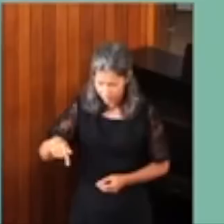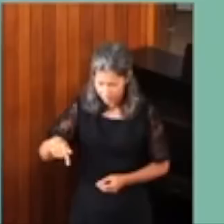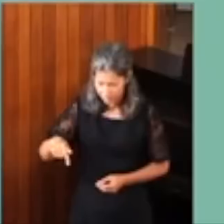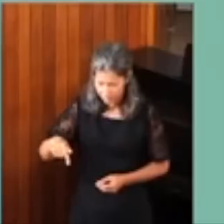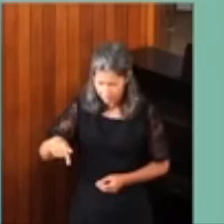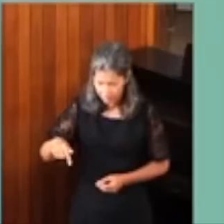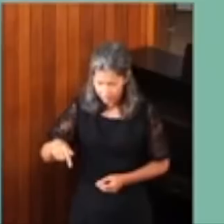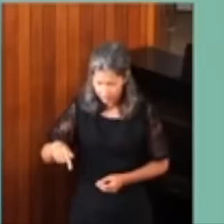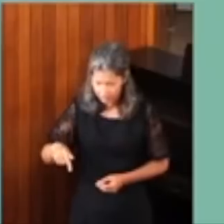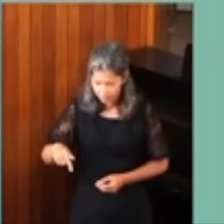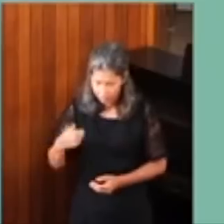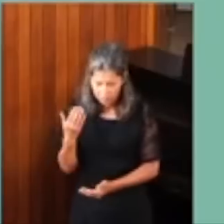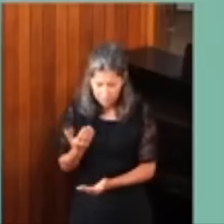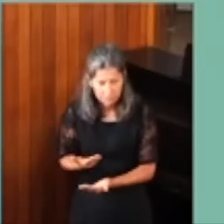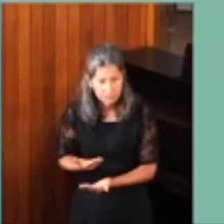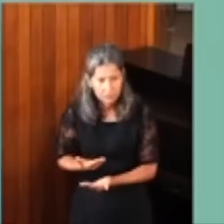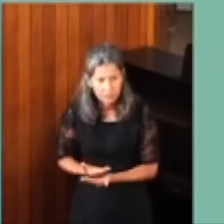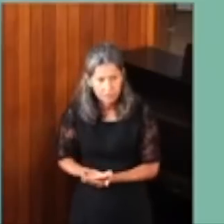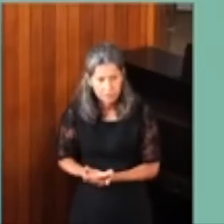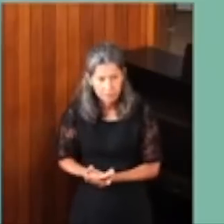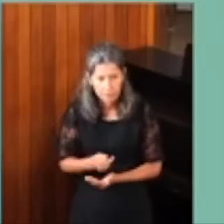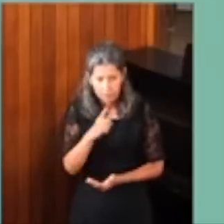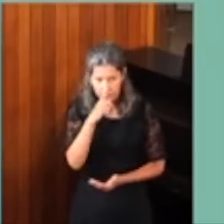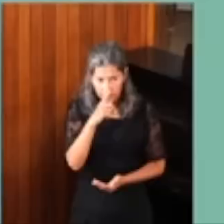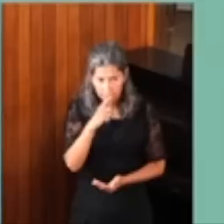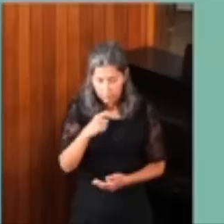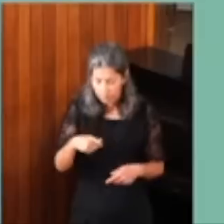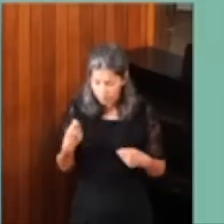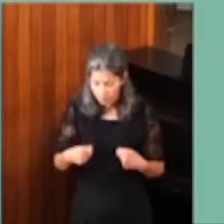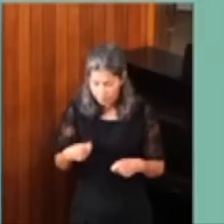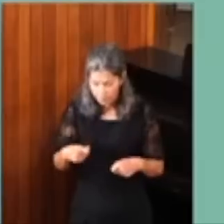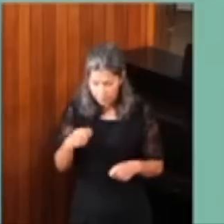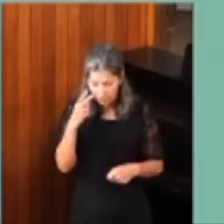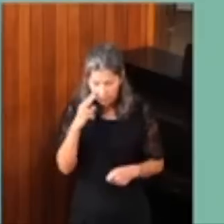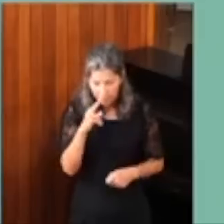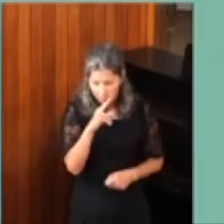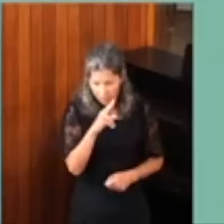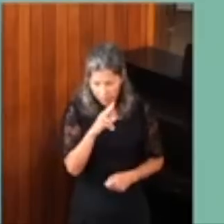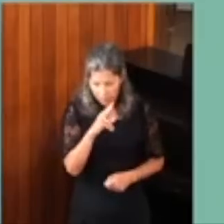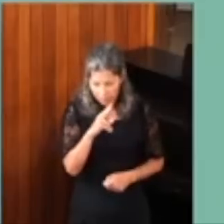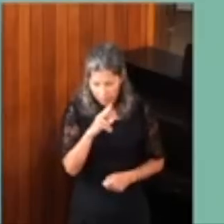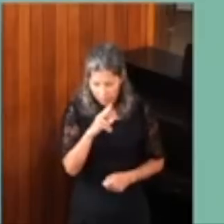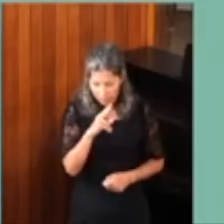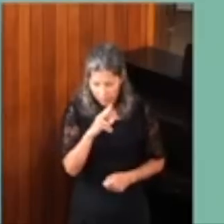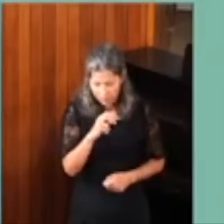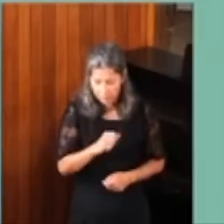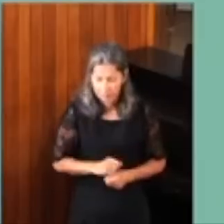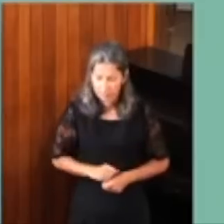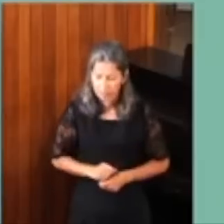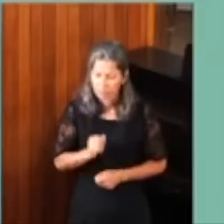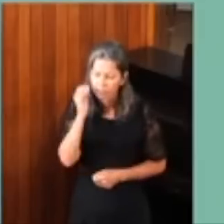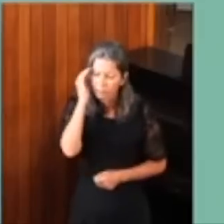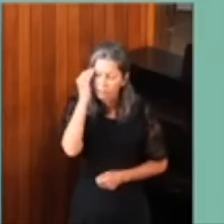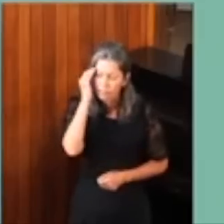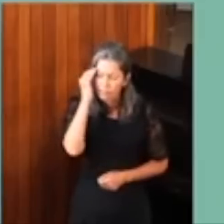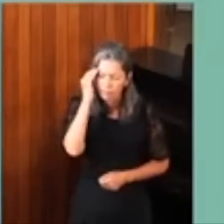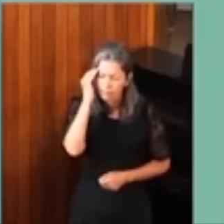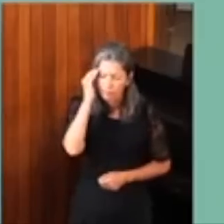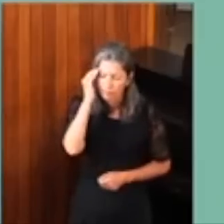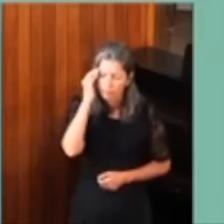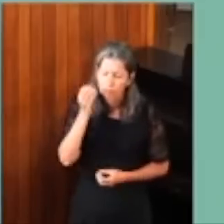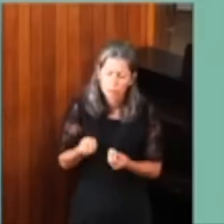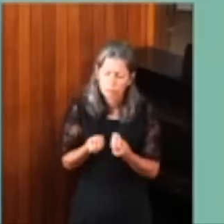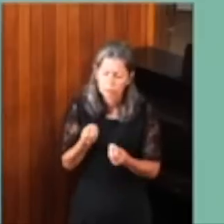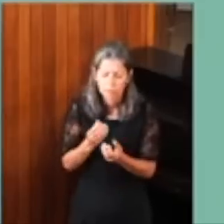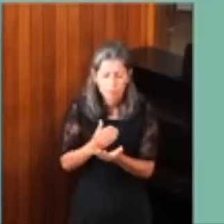deixo como tarefa de casa você assistir a este vídeo no meu canal no YouTube. Procura no buscador do meu canal no YouTube lá, uma breve história do Adventismo.